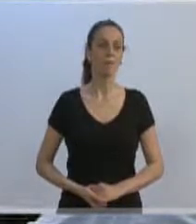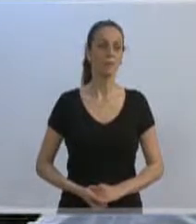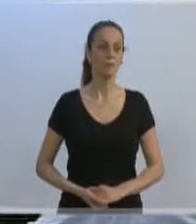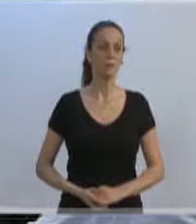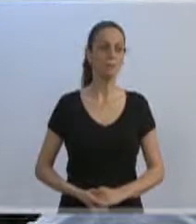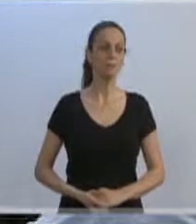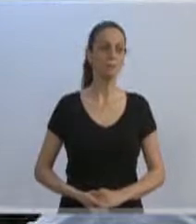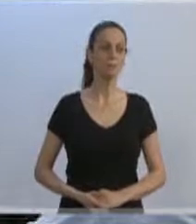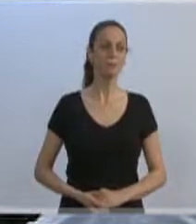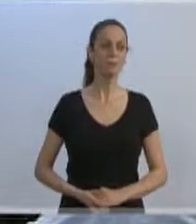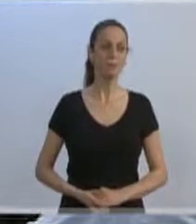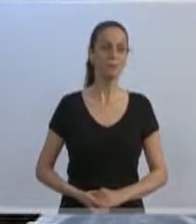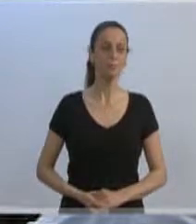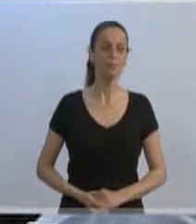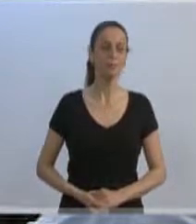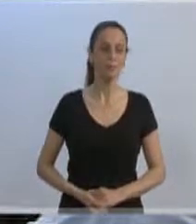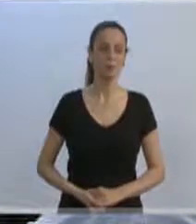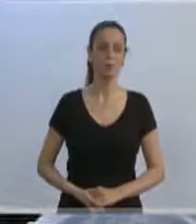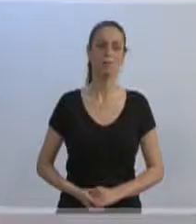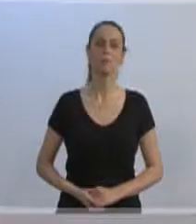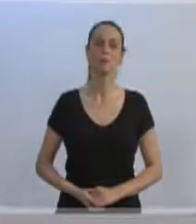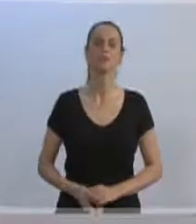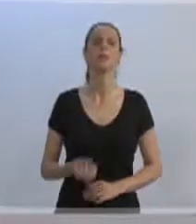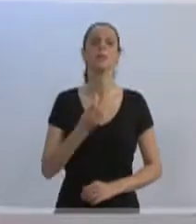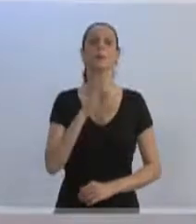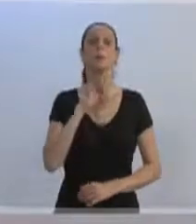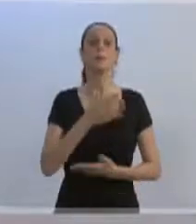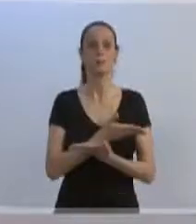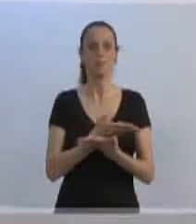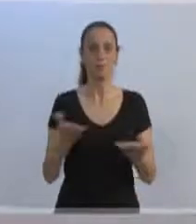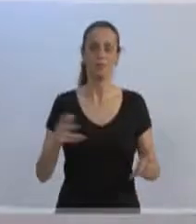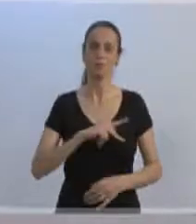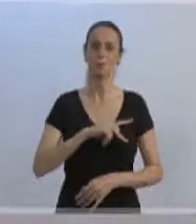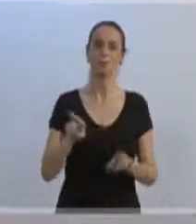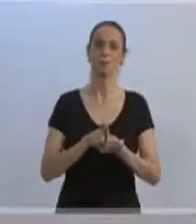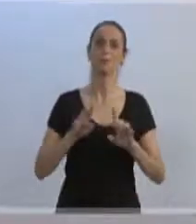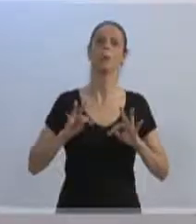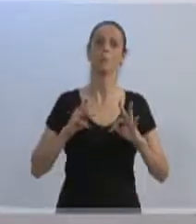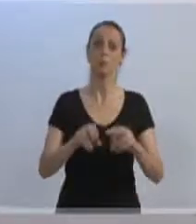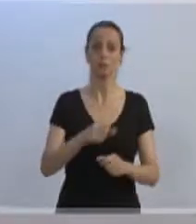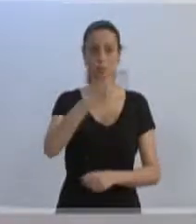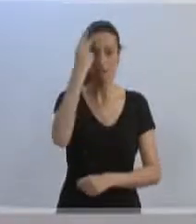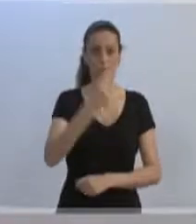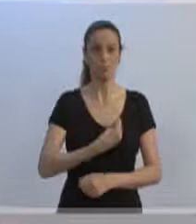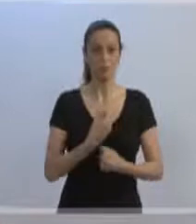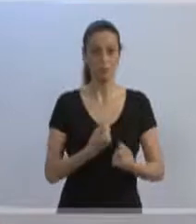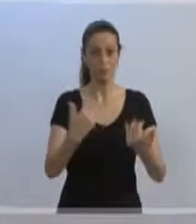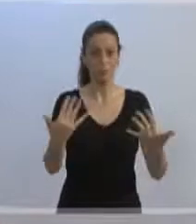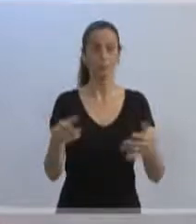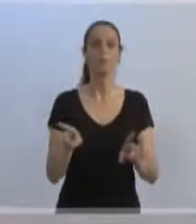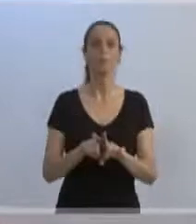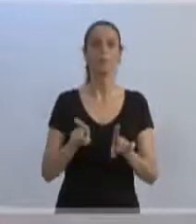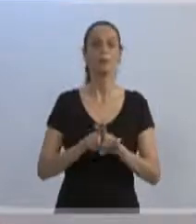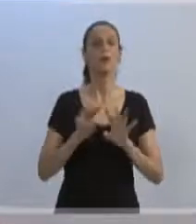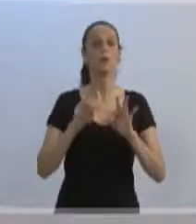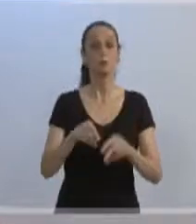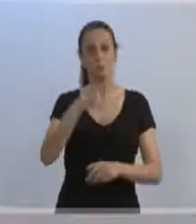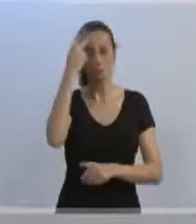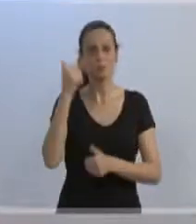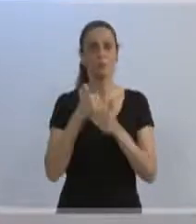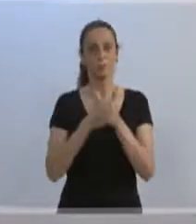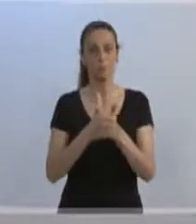boa tarde presidente batalha os colegas vereadores boa tarde a todo o público presente boa tarde também a todos que nos acompanham